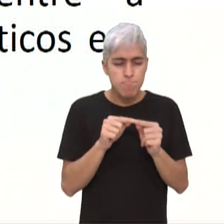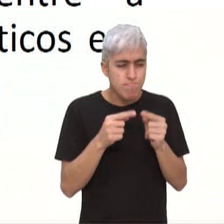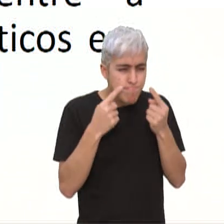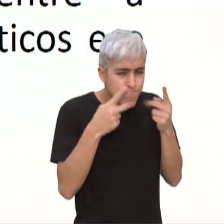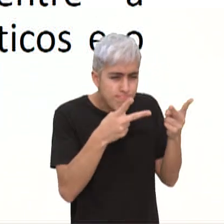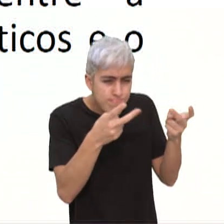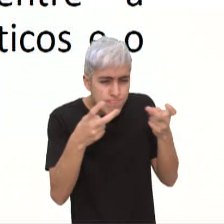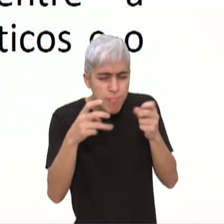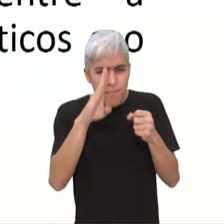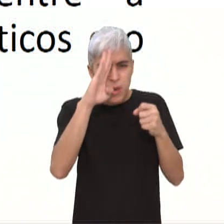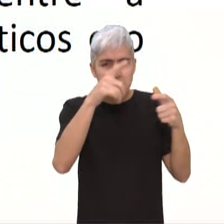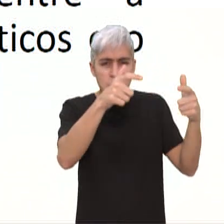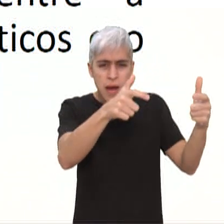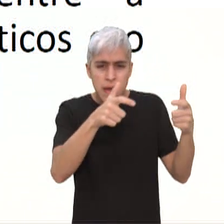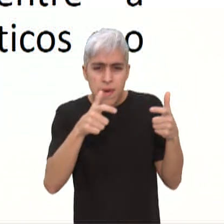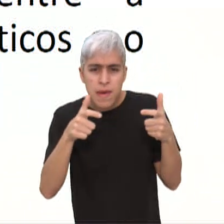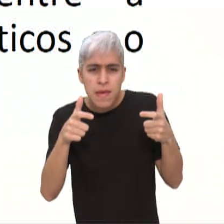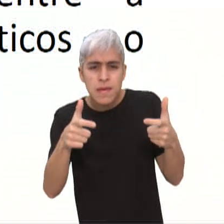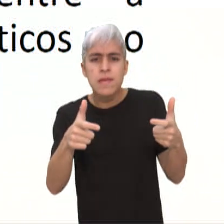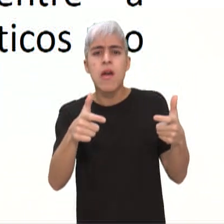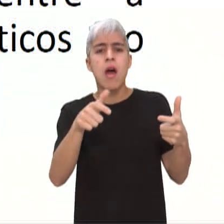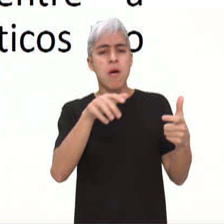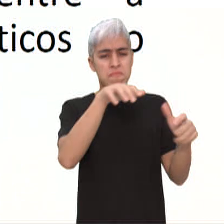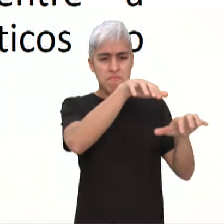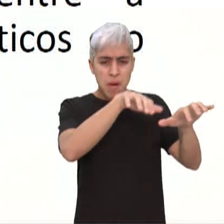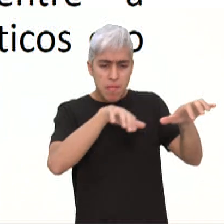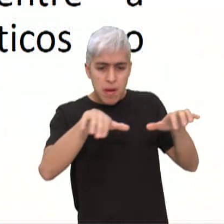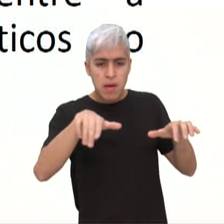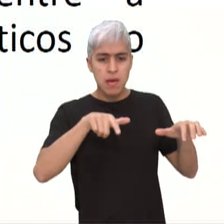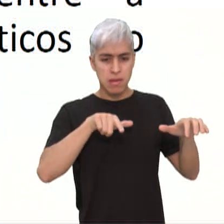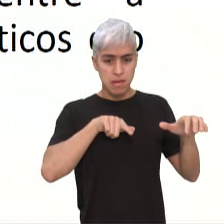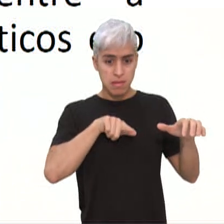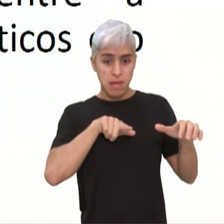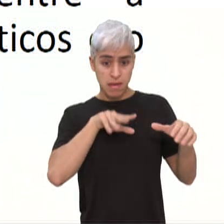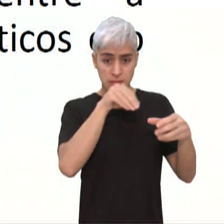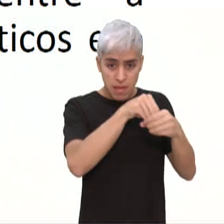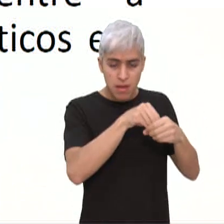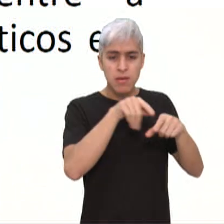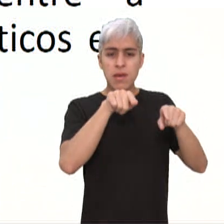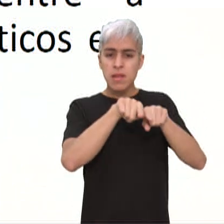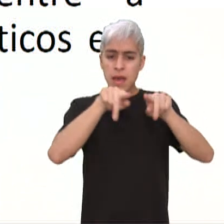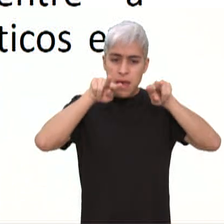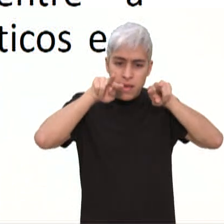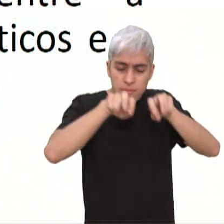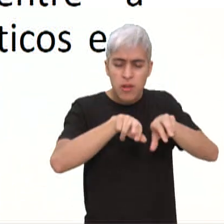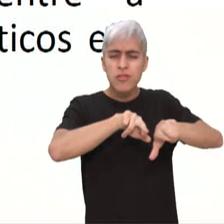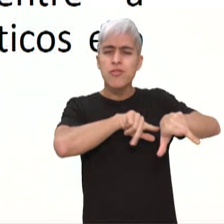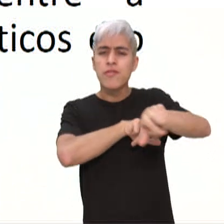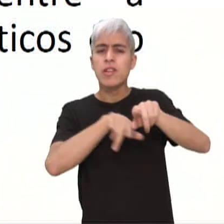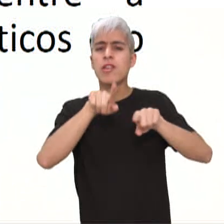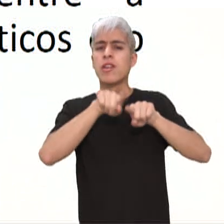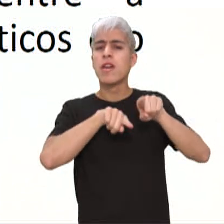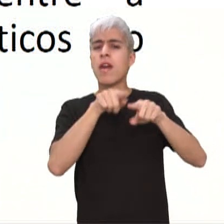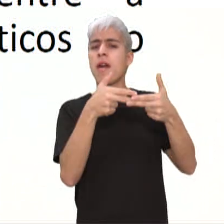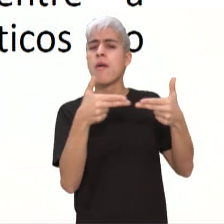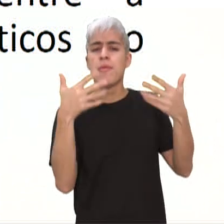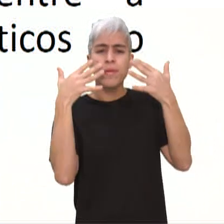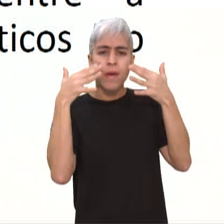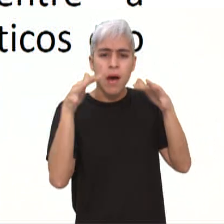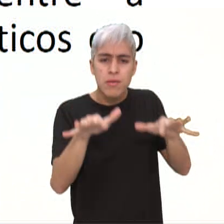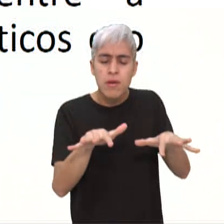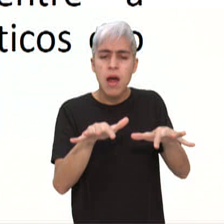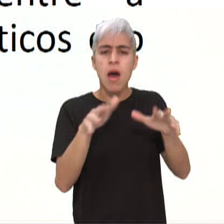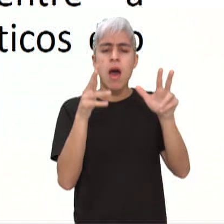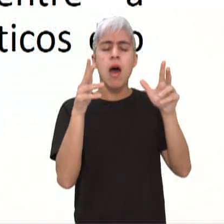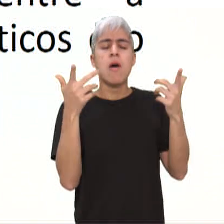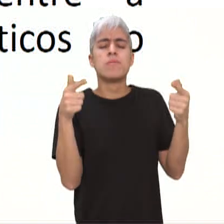principais regiões que concentram e exploram os diferentes recursos naturais e a